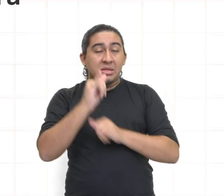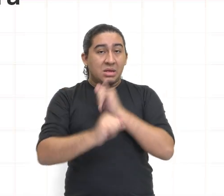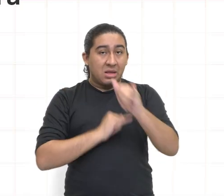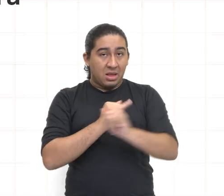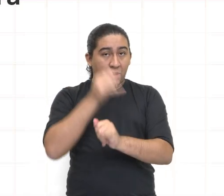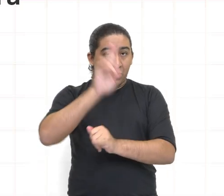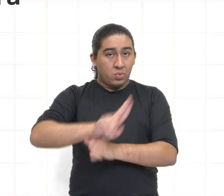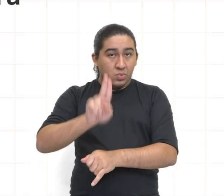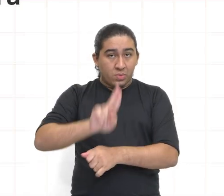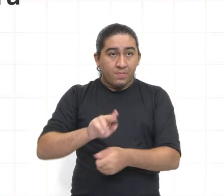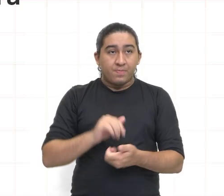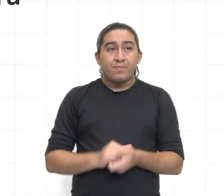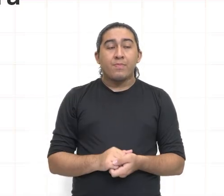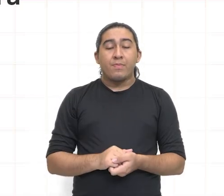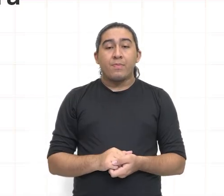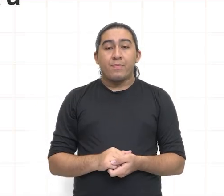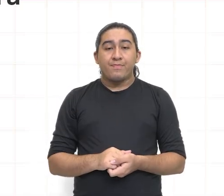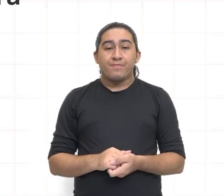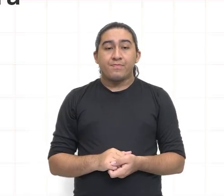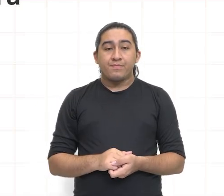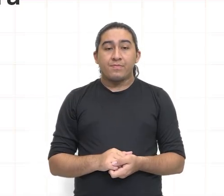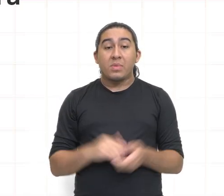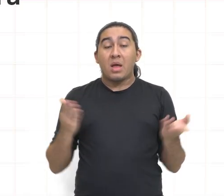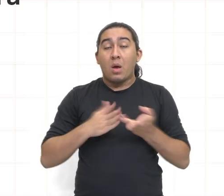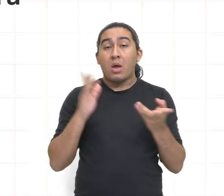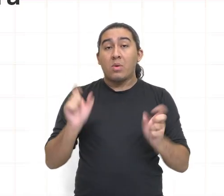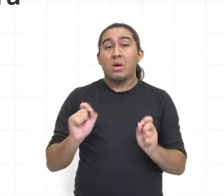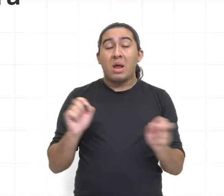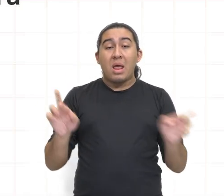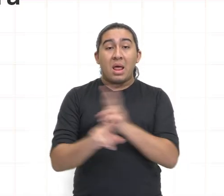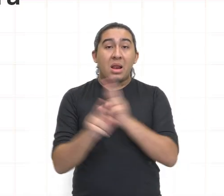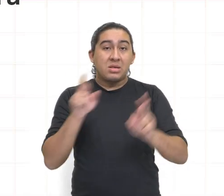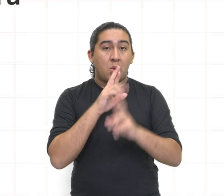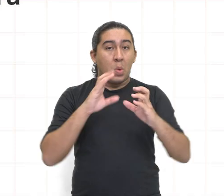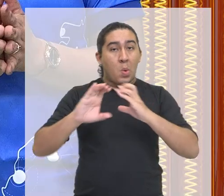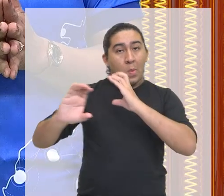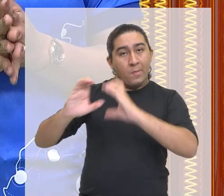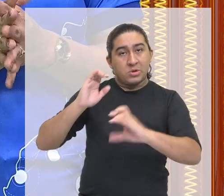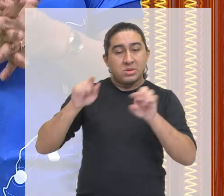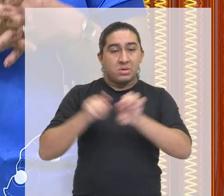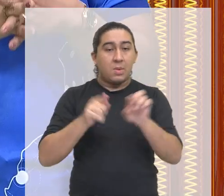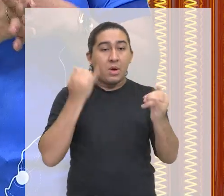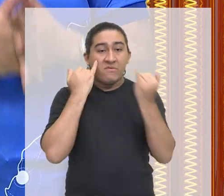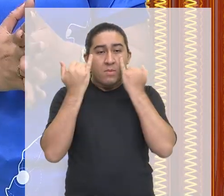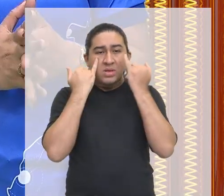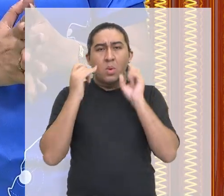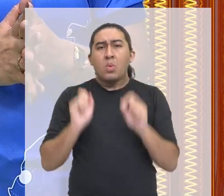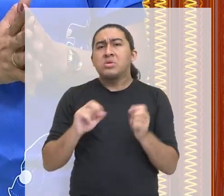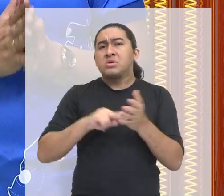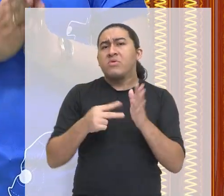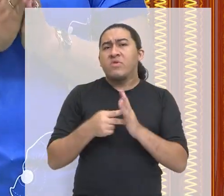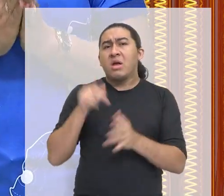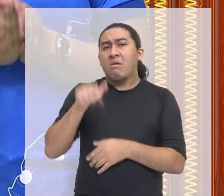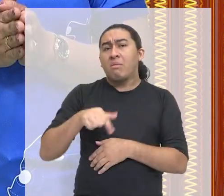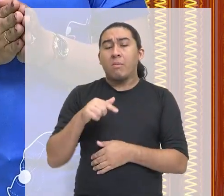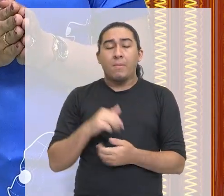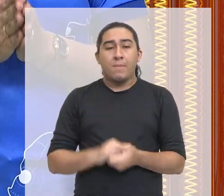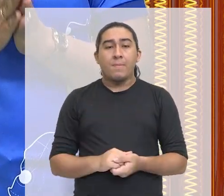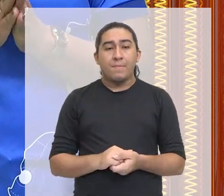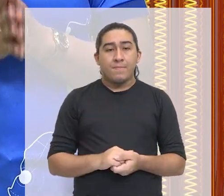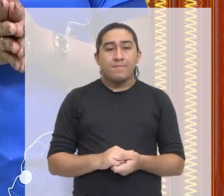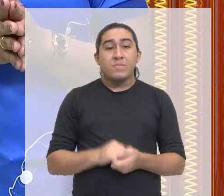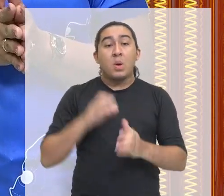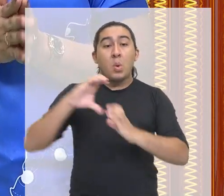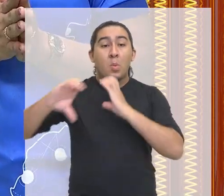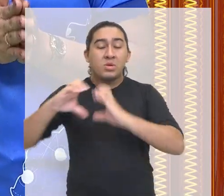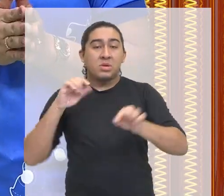dados. Então, trouxemos agora aqui a relação entre comunicação e informação. O que seria isso, né? A